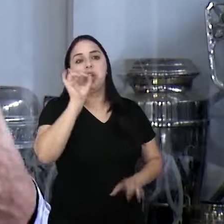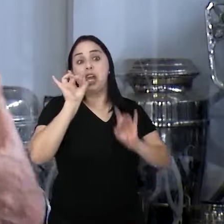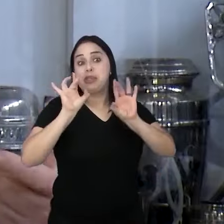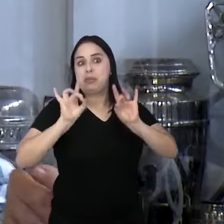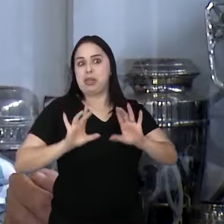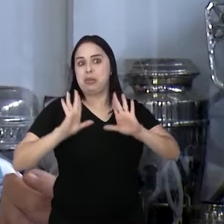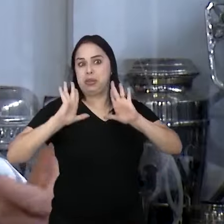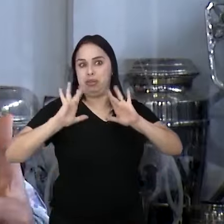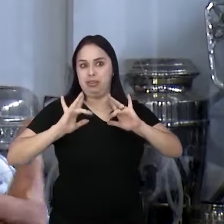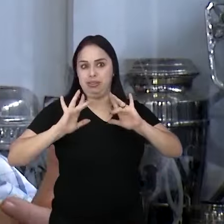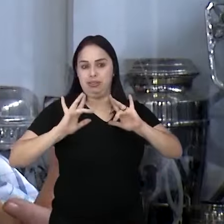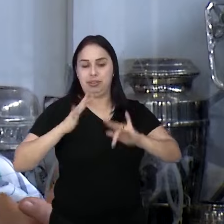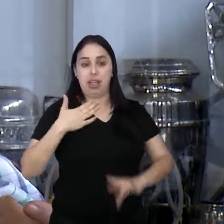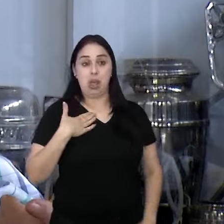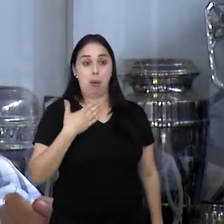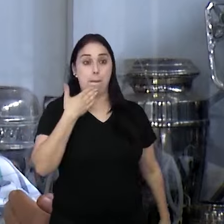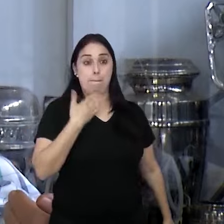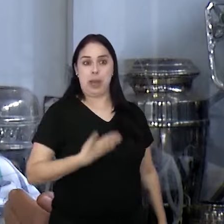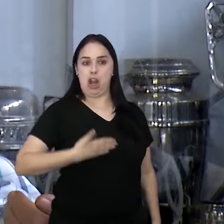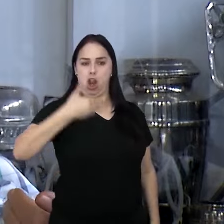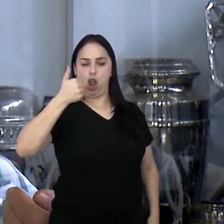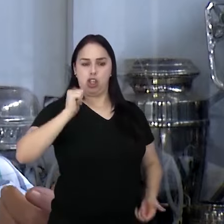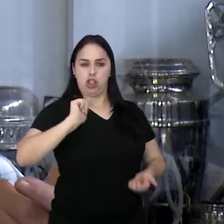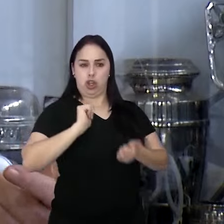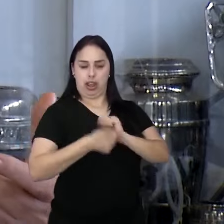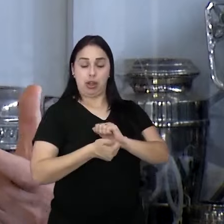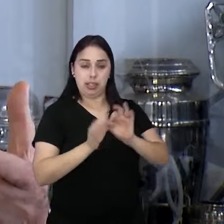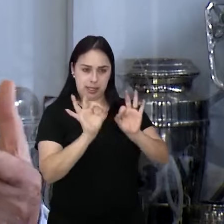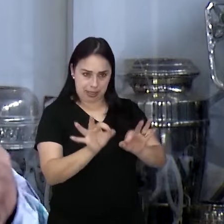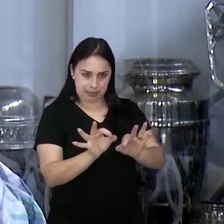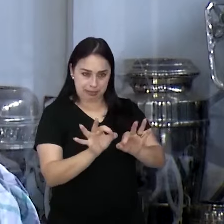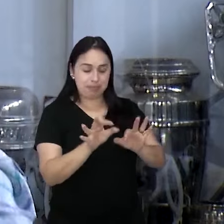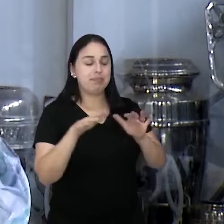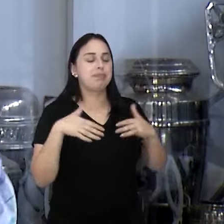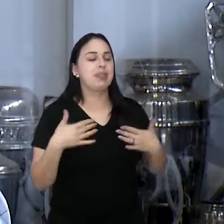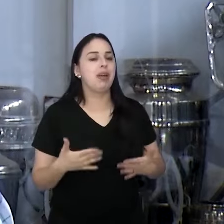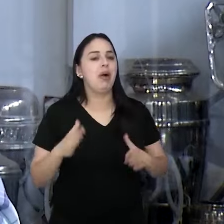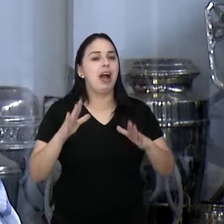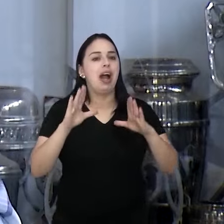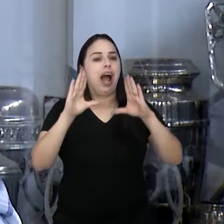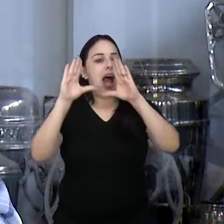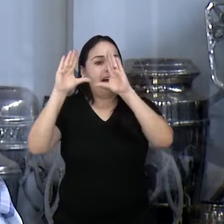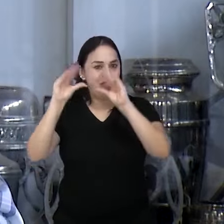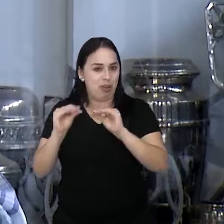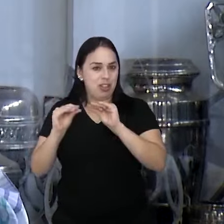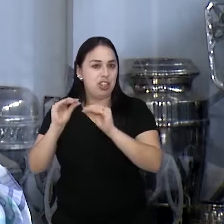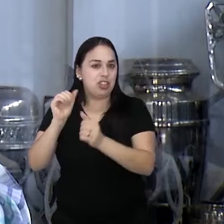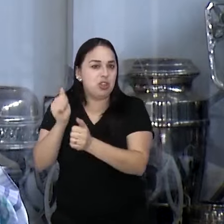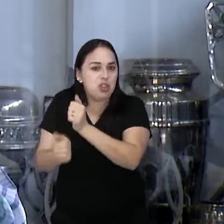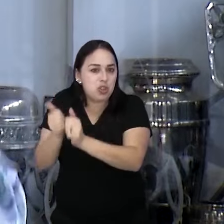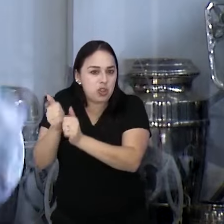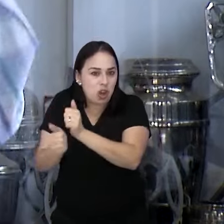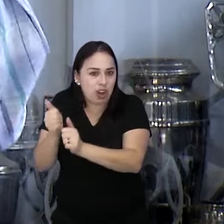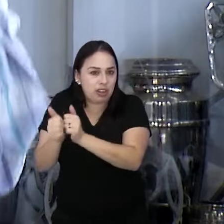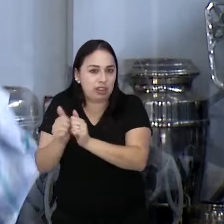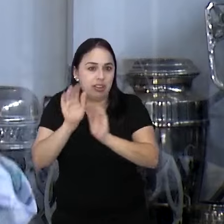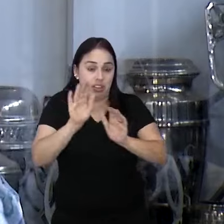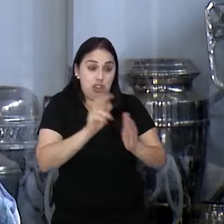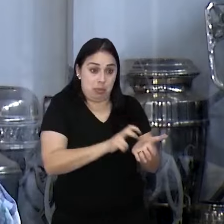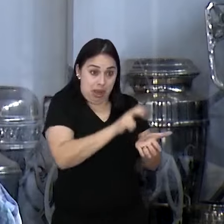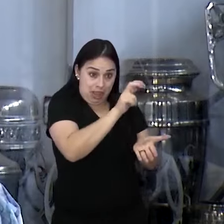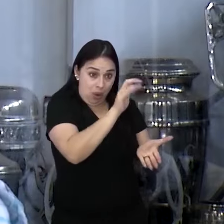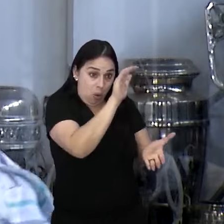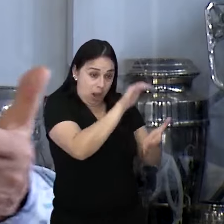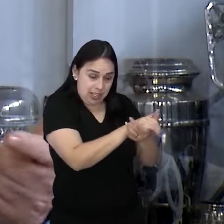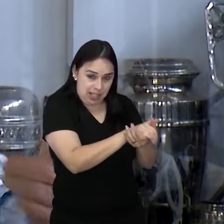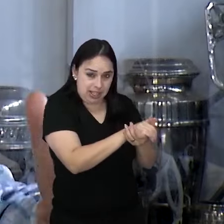E eu era considerado os melhores jogadores do clube, certo? Então, aí teve um jogo à noite e eu já tinha casado